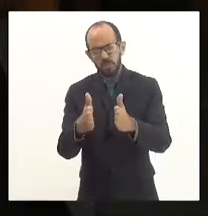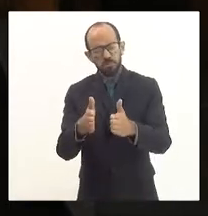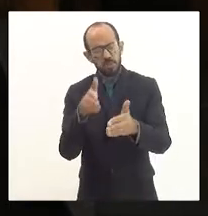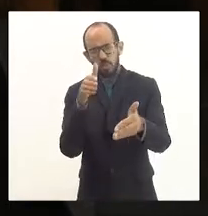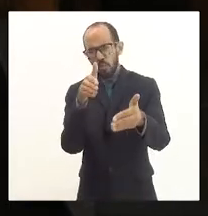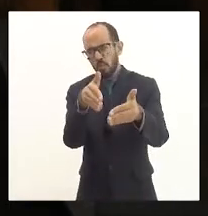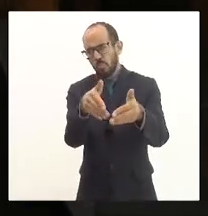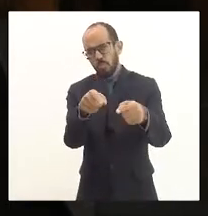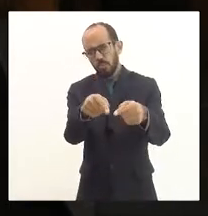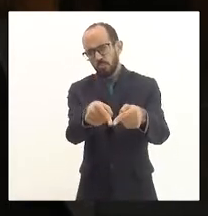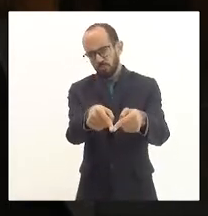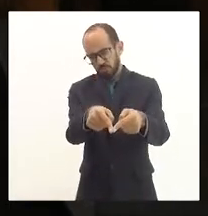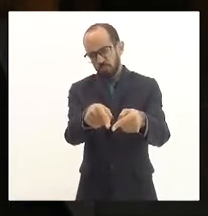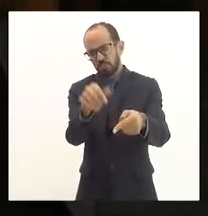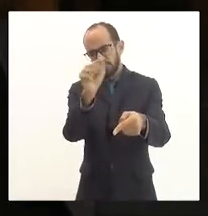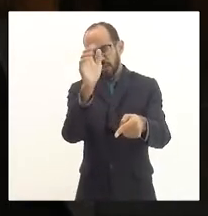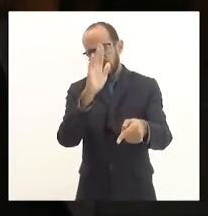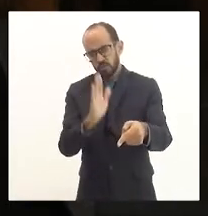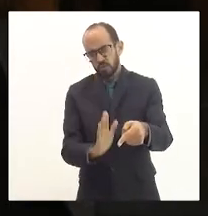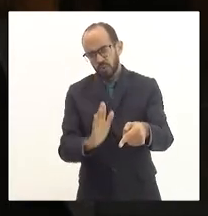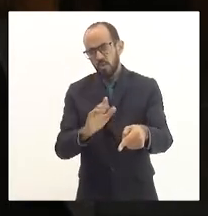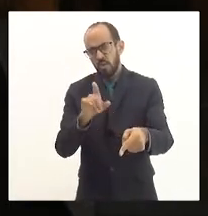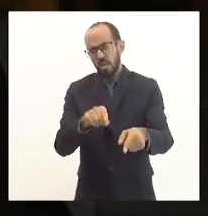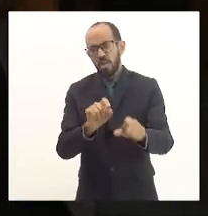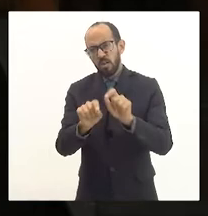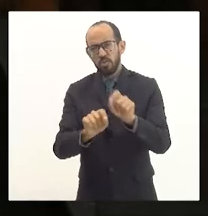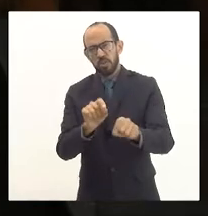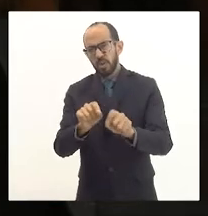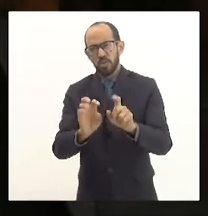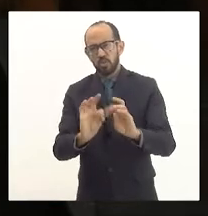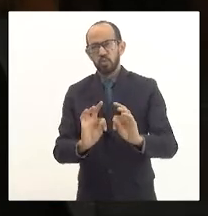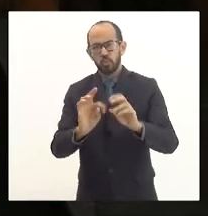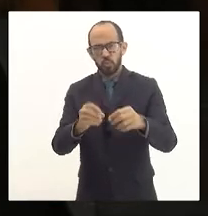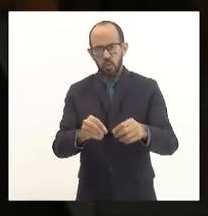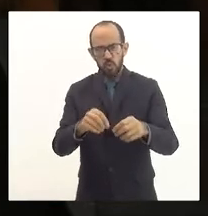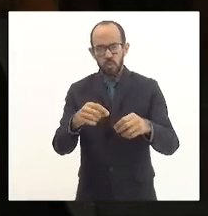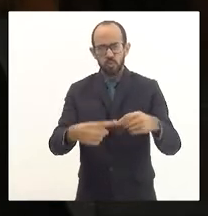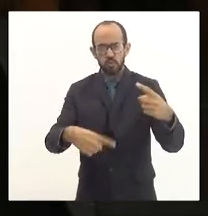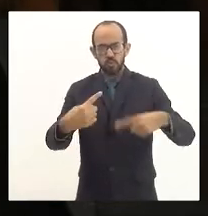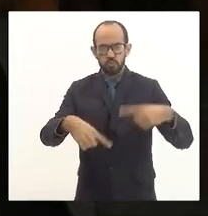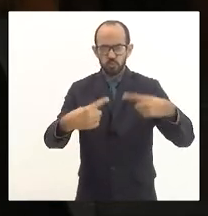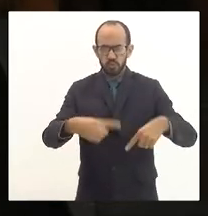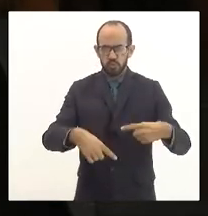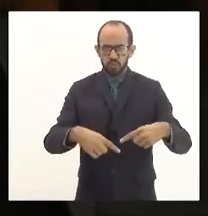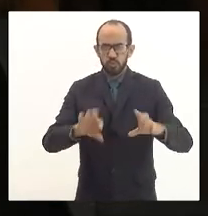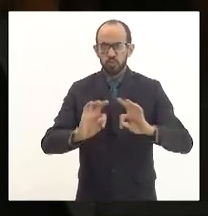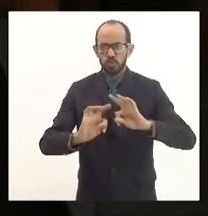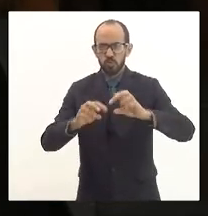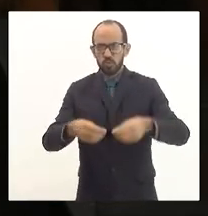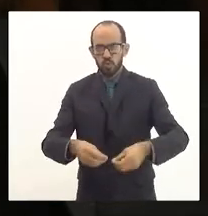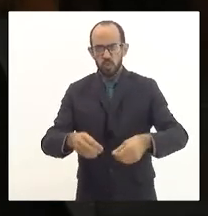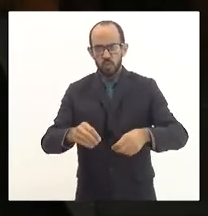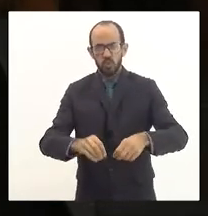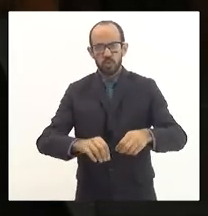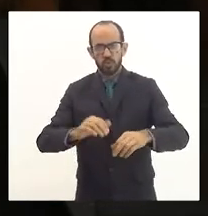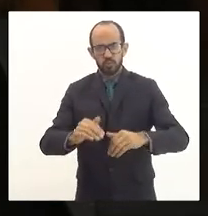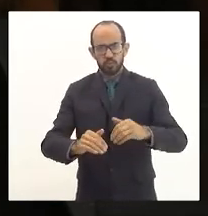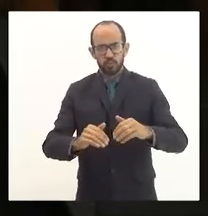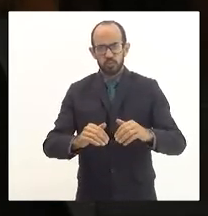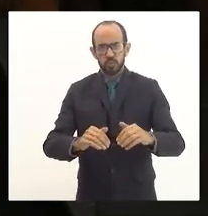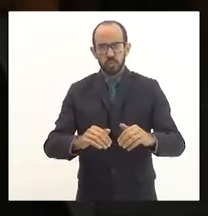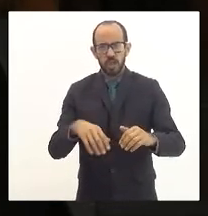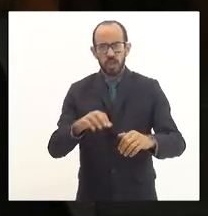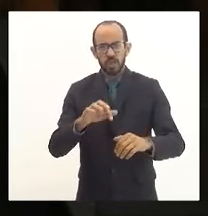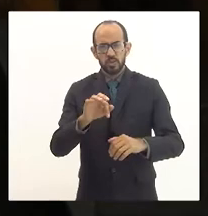local seriam todas as forças políticas todas as forças progressivas